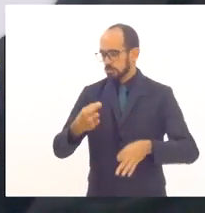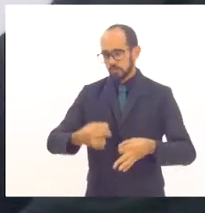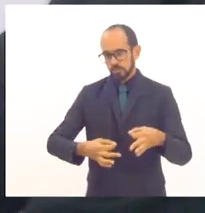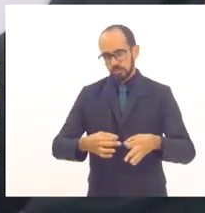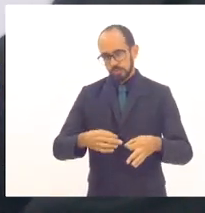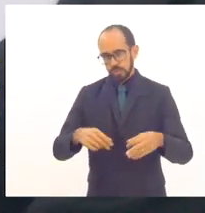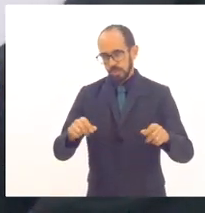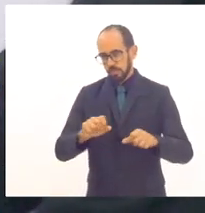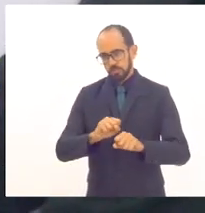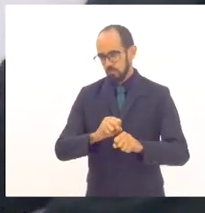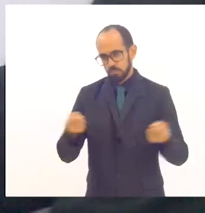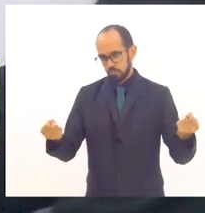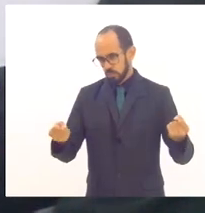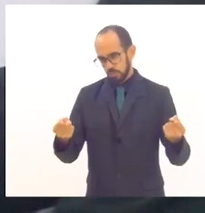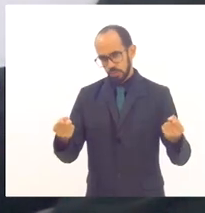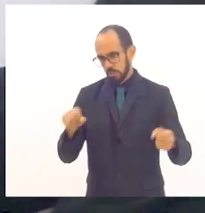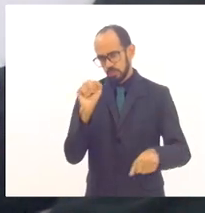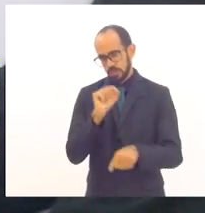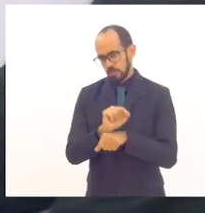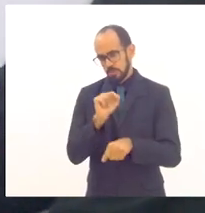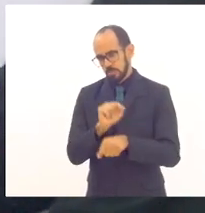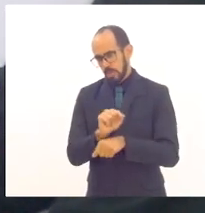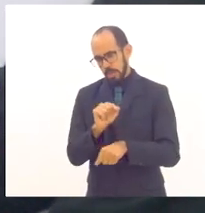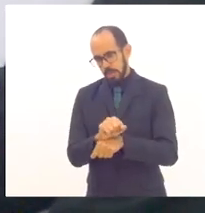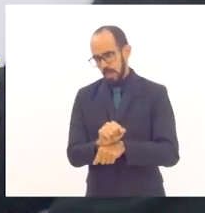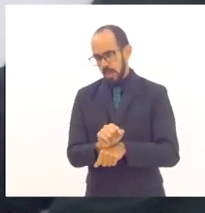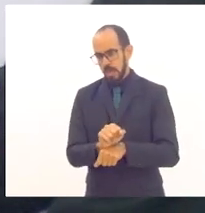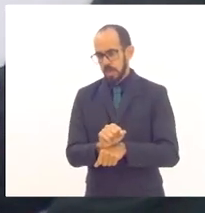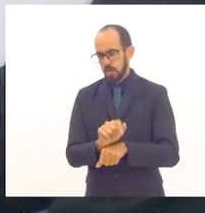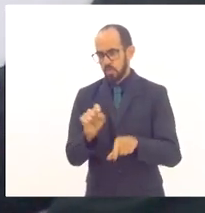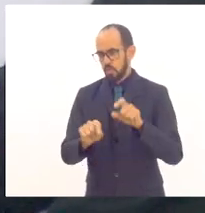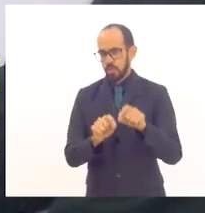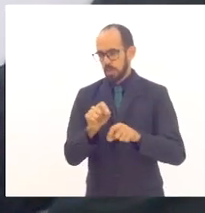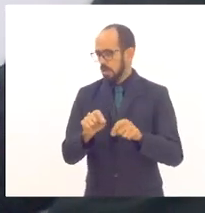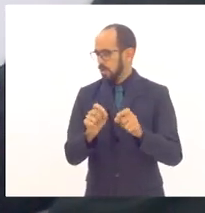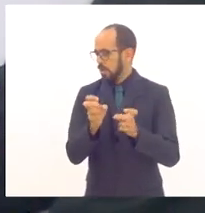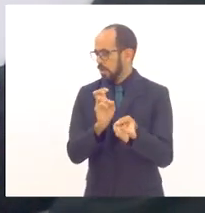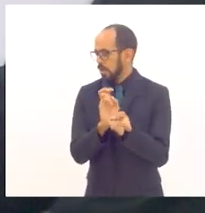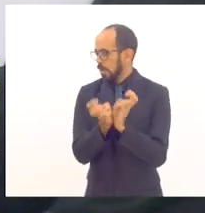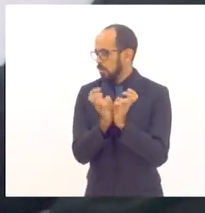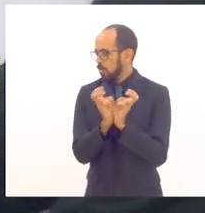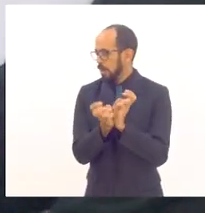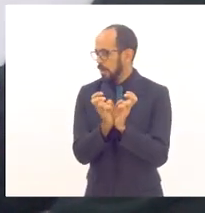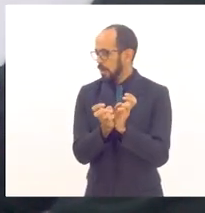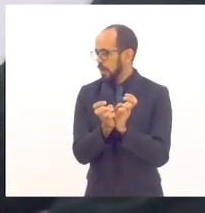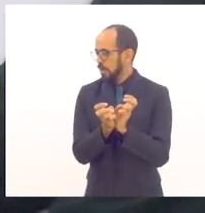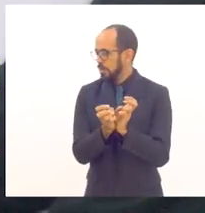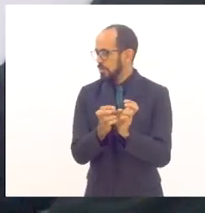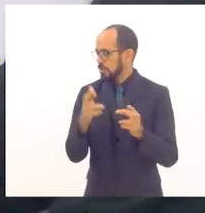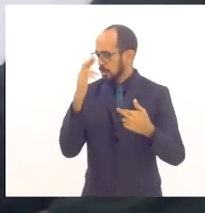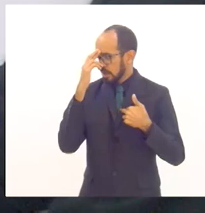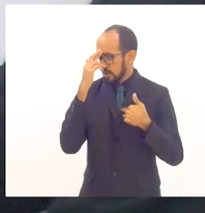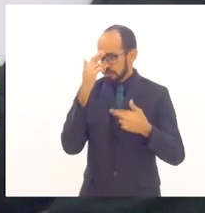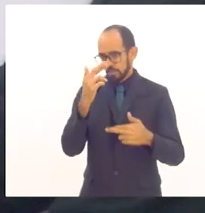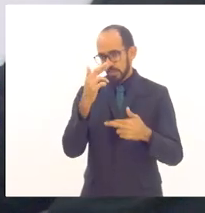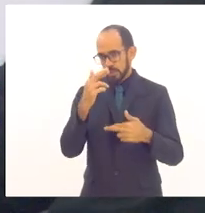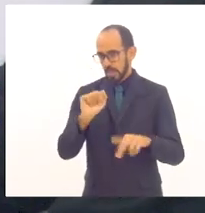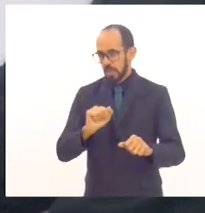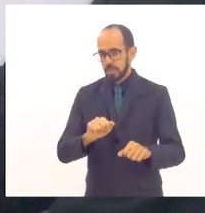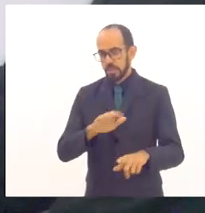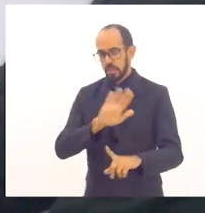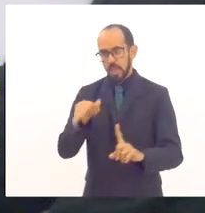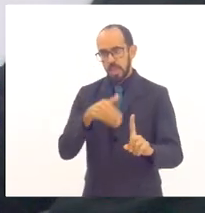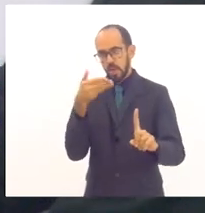dá para esperar mais que a capoeira seja respeitada e reconhecida como